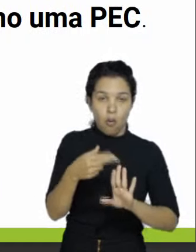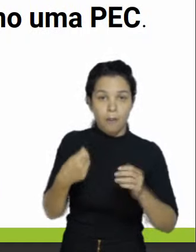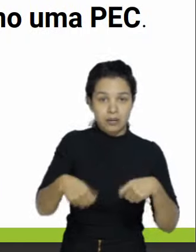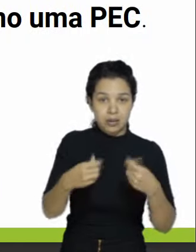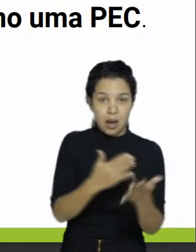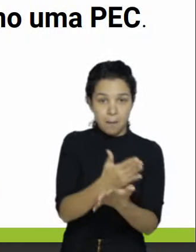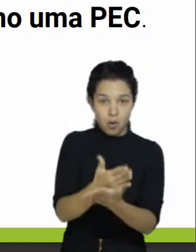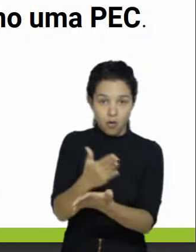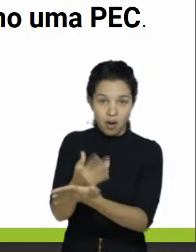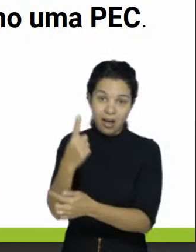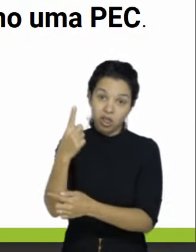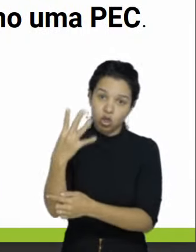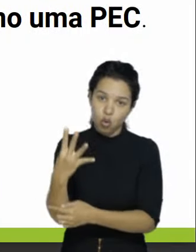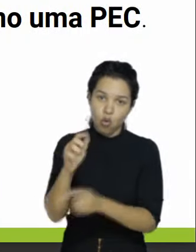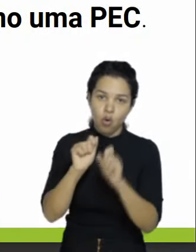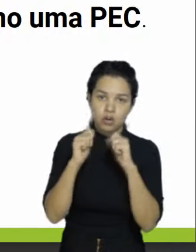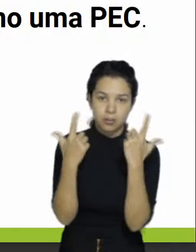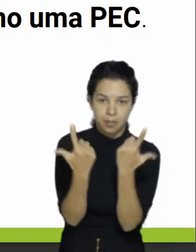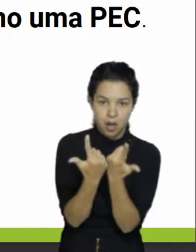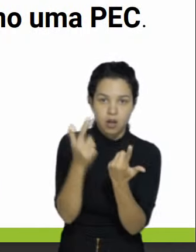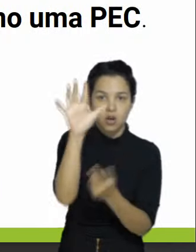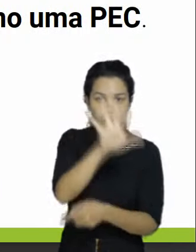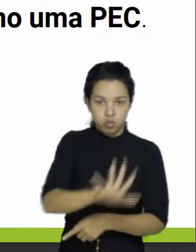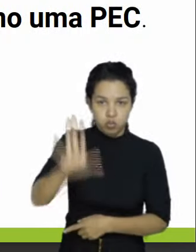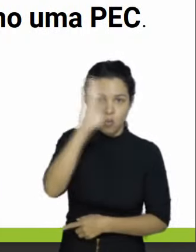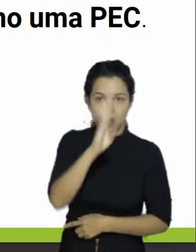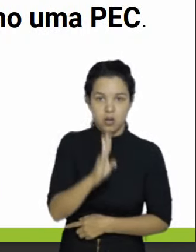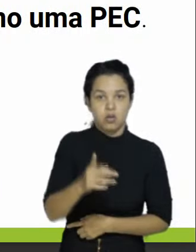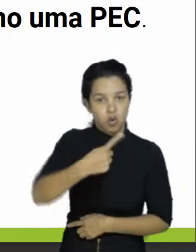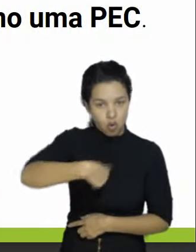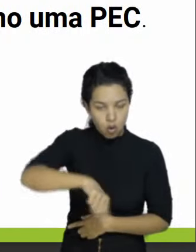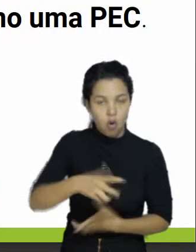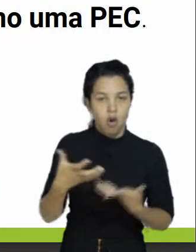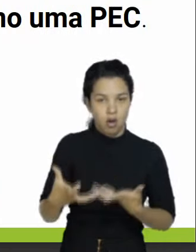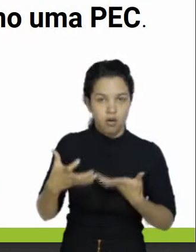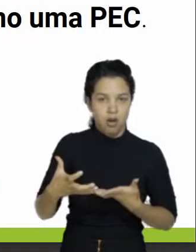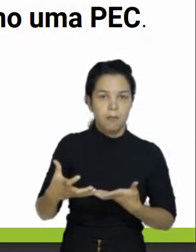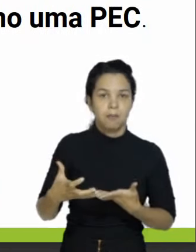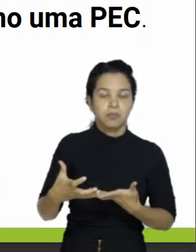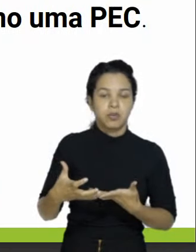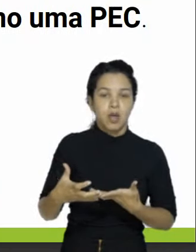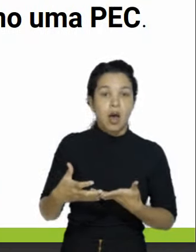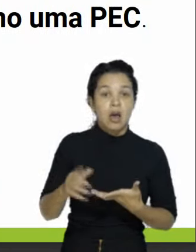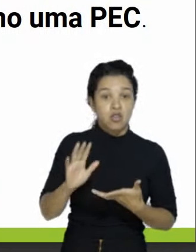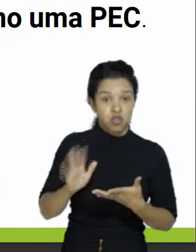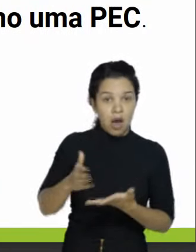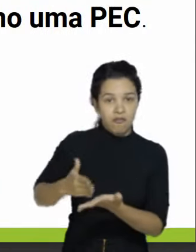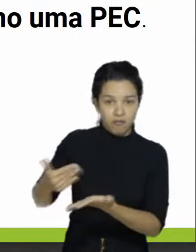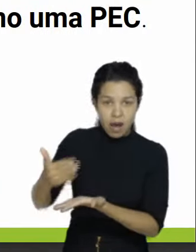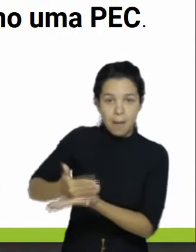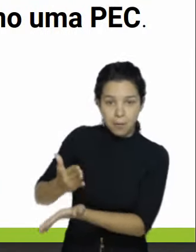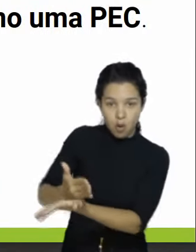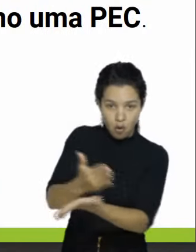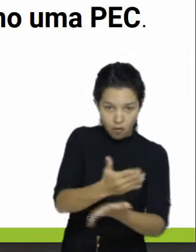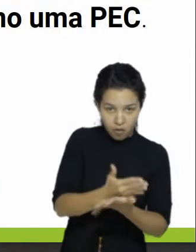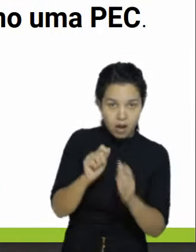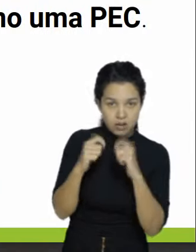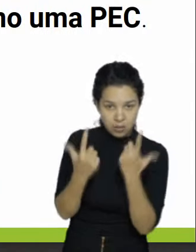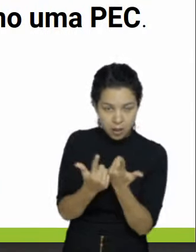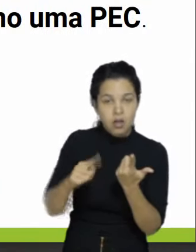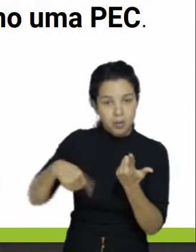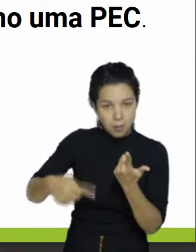assembleias legislativas do Brasil nós estamos caminhando para isso após aprovação nessas assembleias o projeto tramita como se fosse